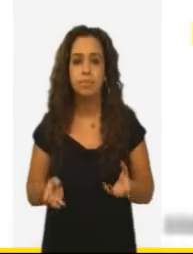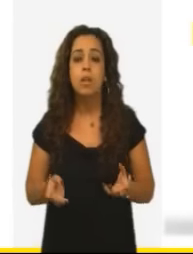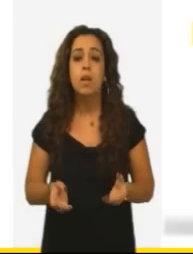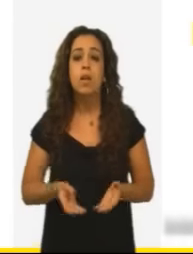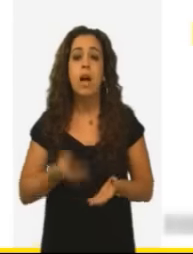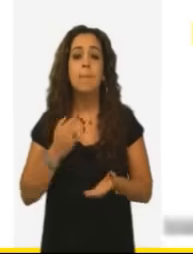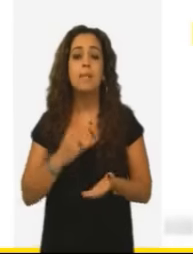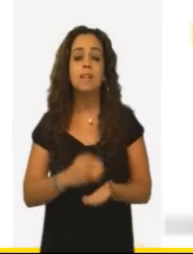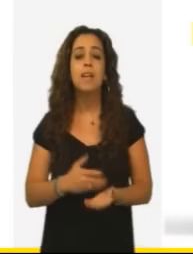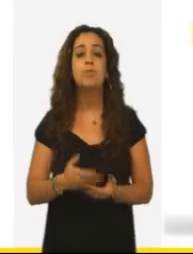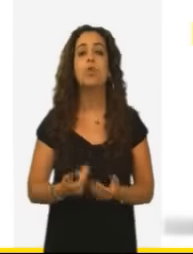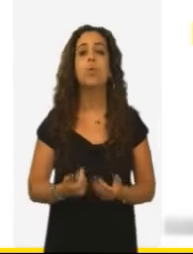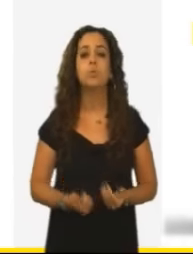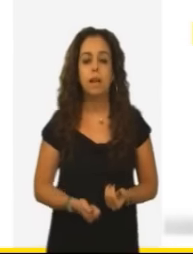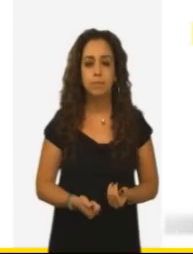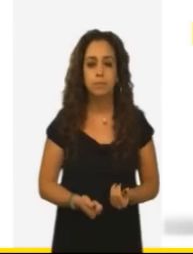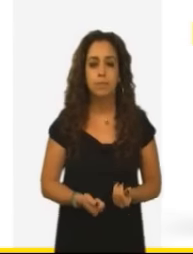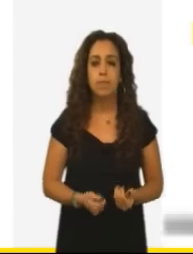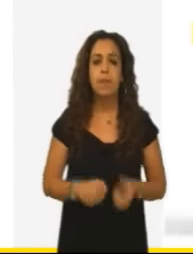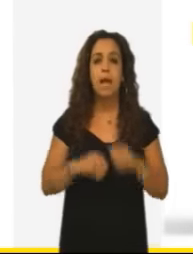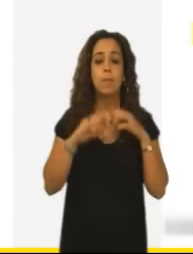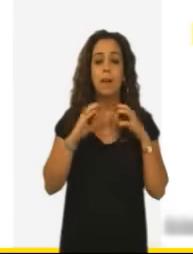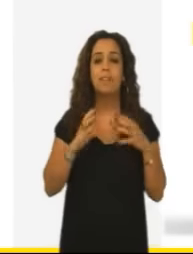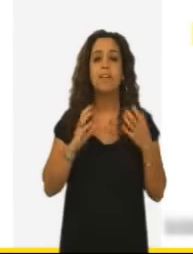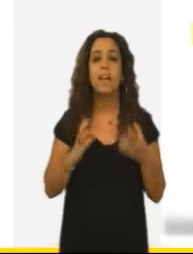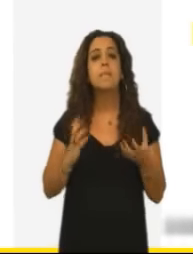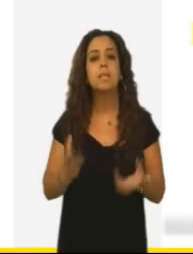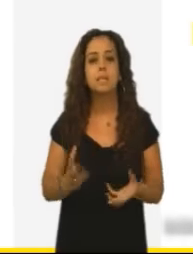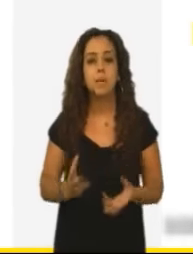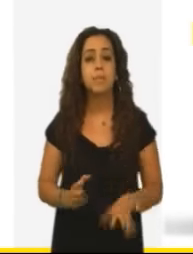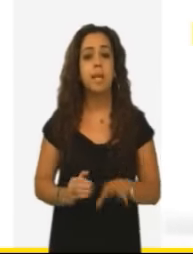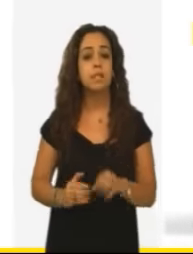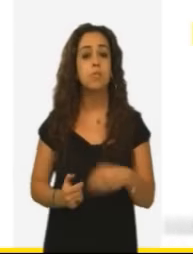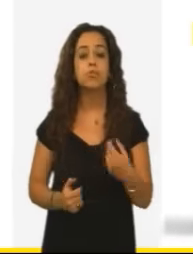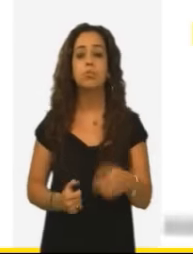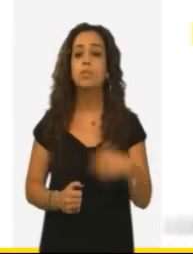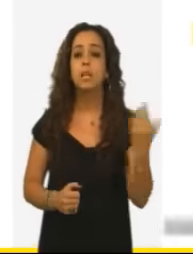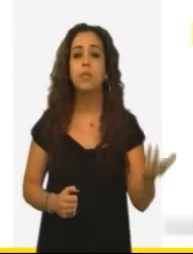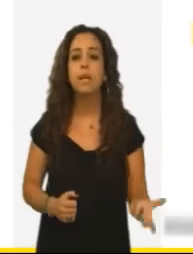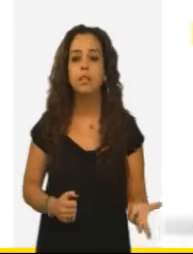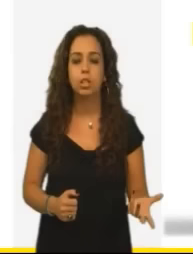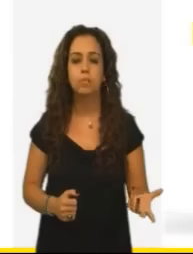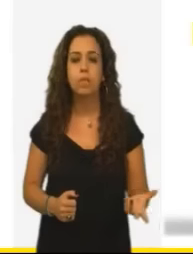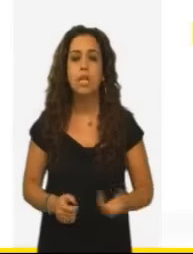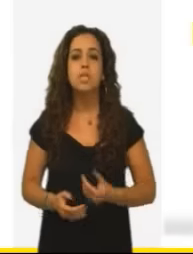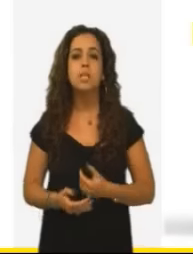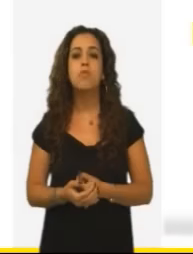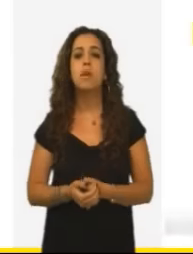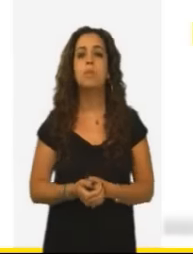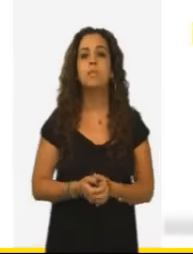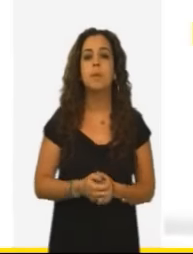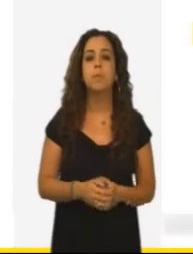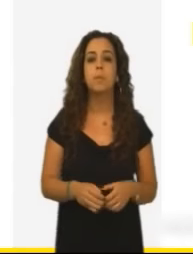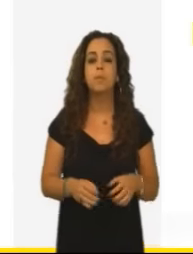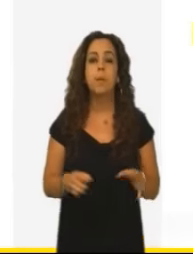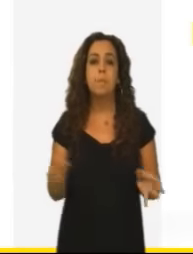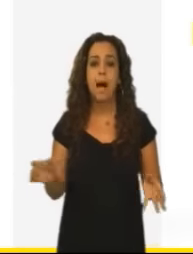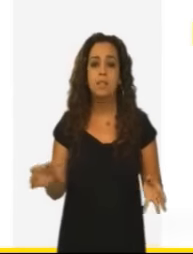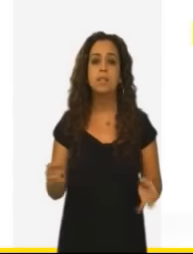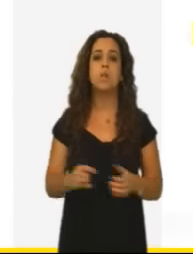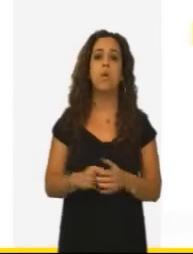banana, apesar do som mudar, a palavra é a mesma. Esse é um estudo que está na fonética. Se eu falo, por